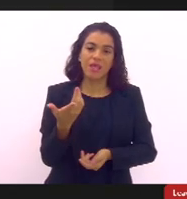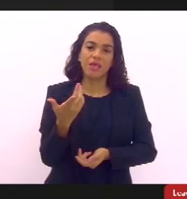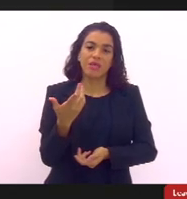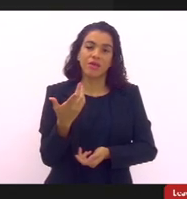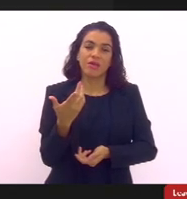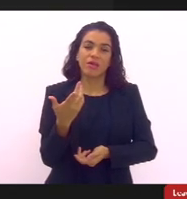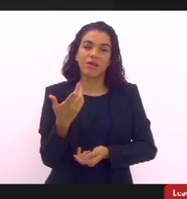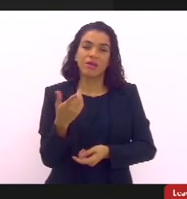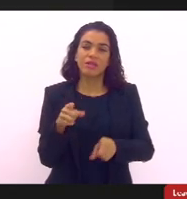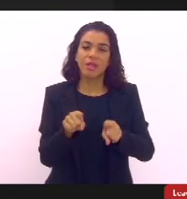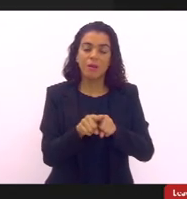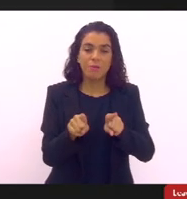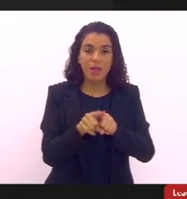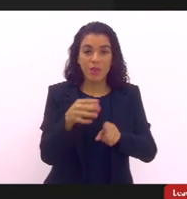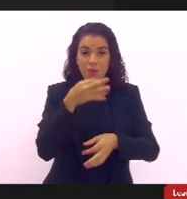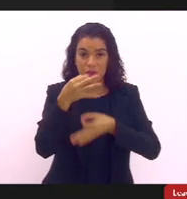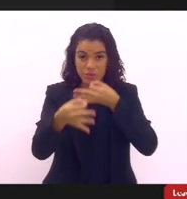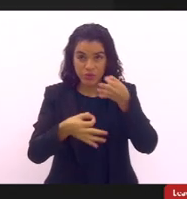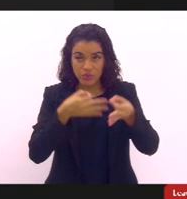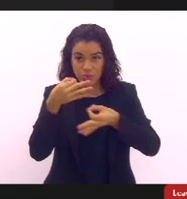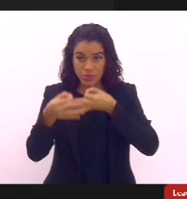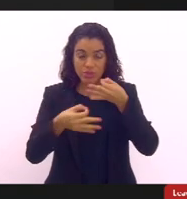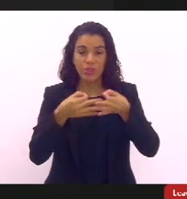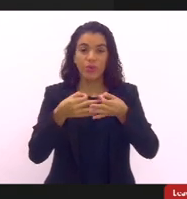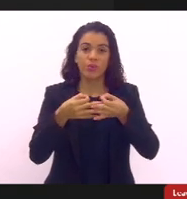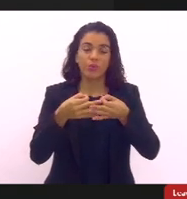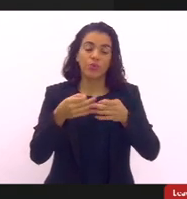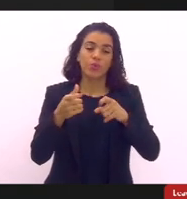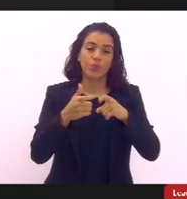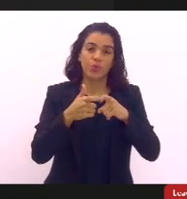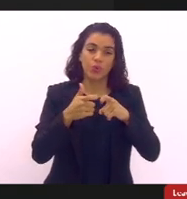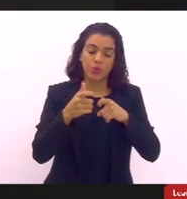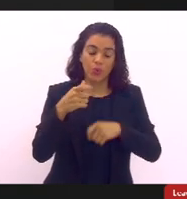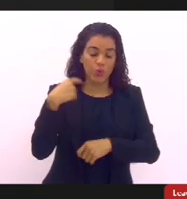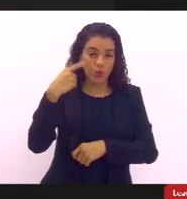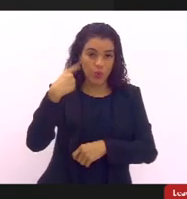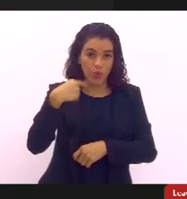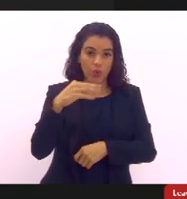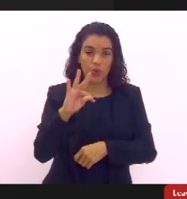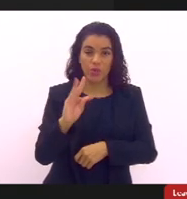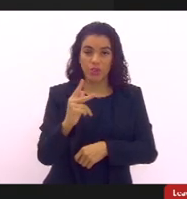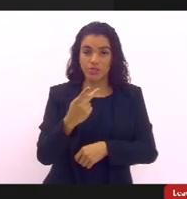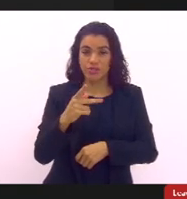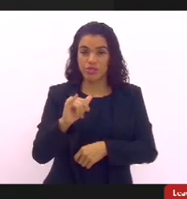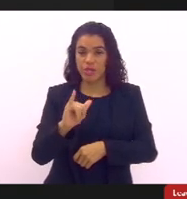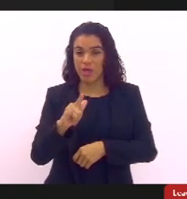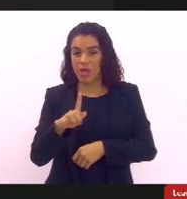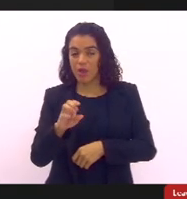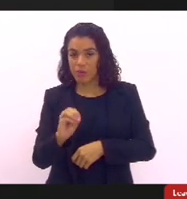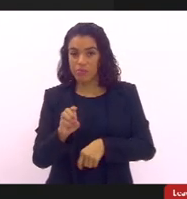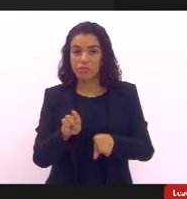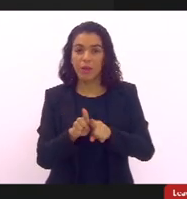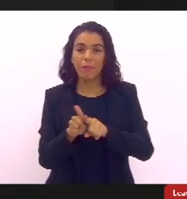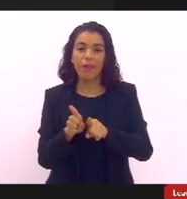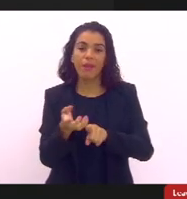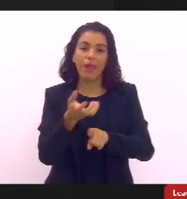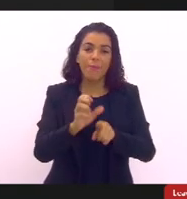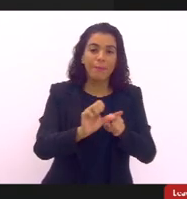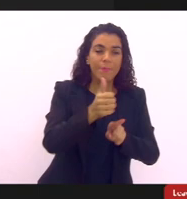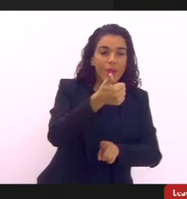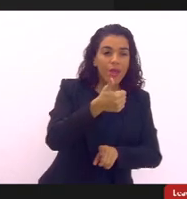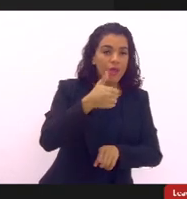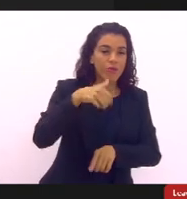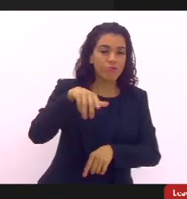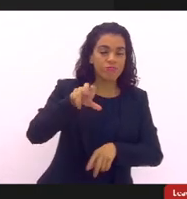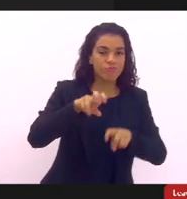aí, até uma sugestão do doutor Tiago, mas nós preferimos primeiro ouvir a SEAP, até buscar